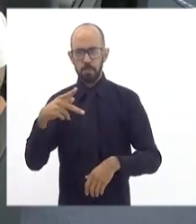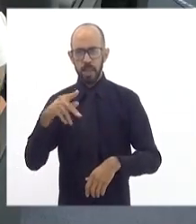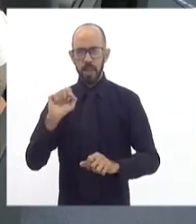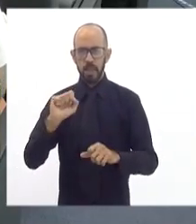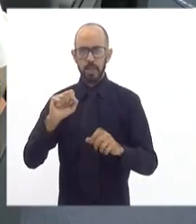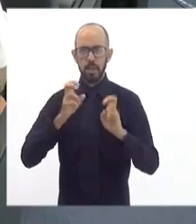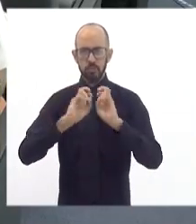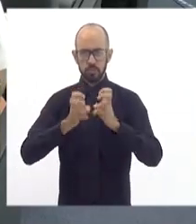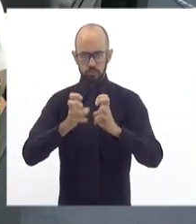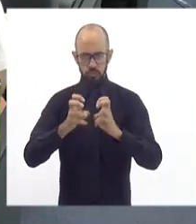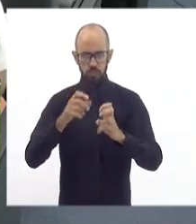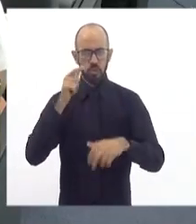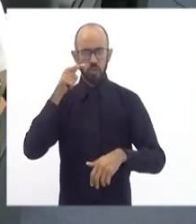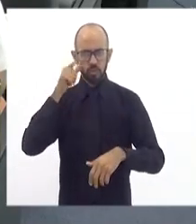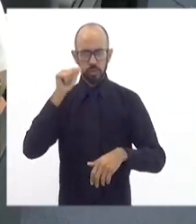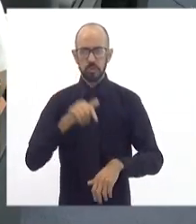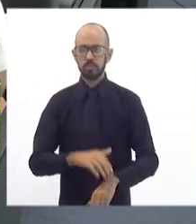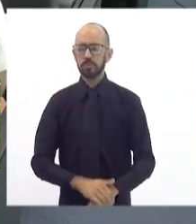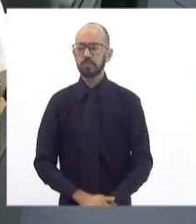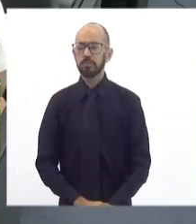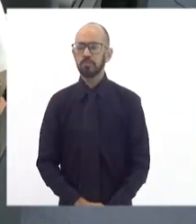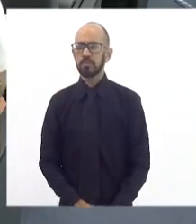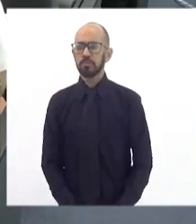apresentado nos Paulo